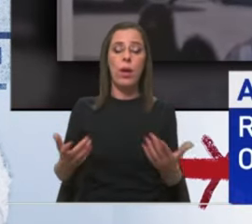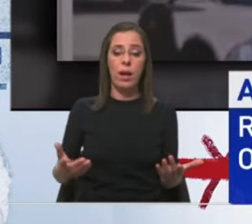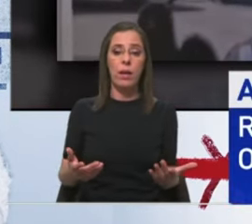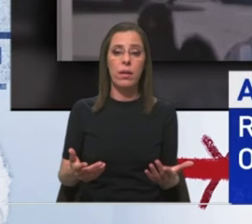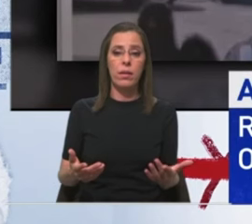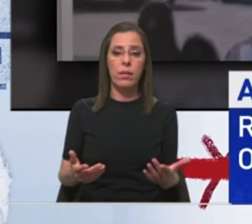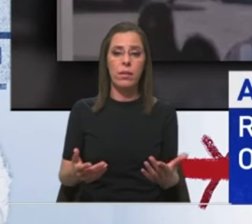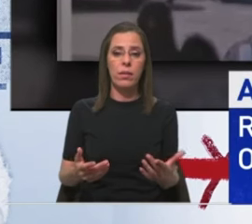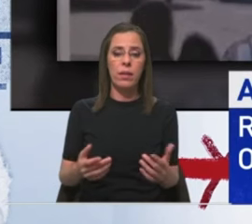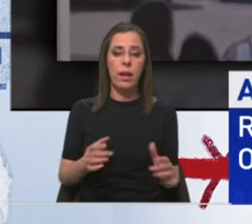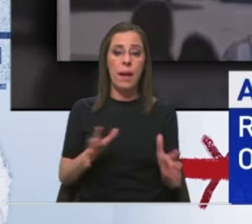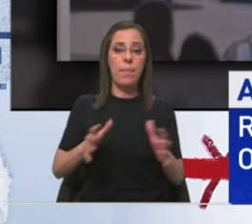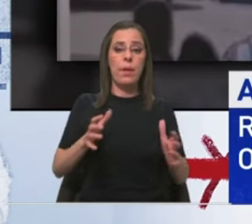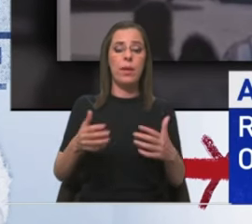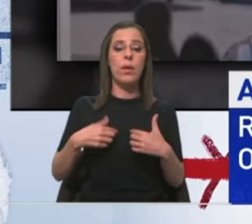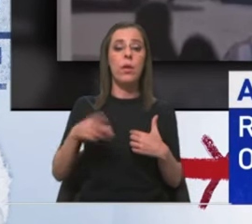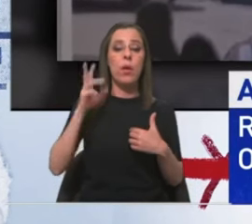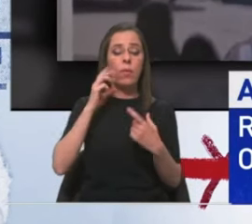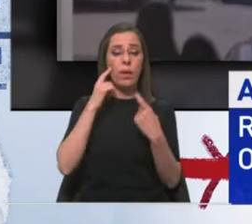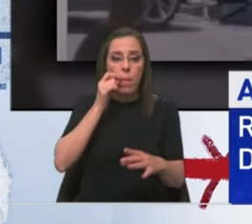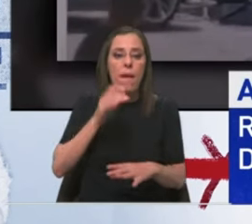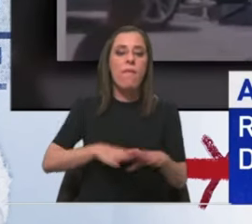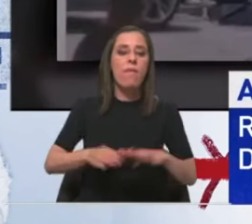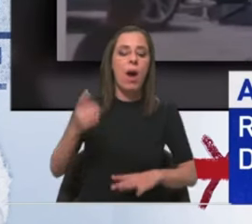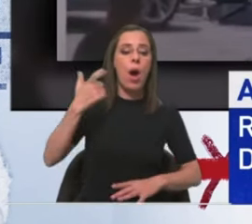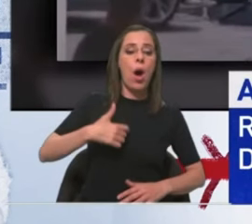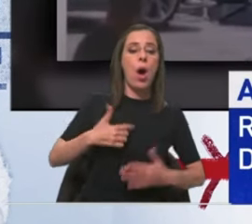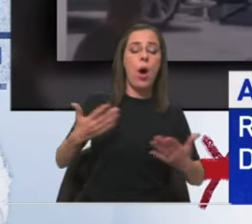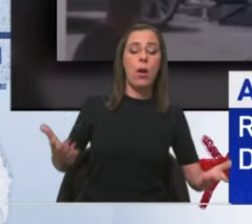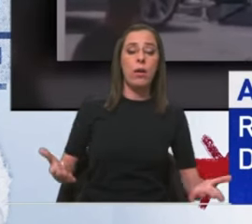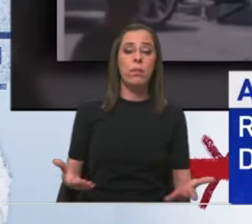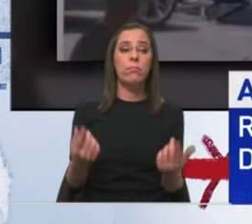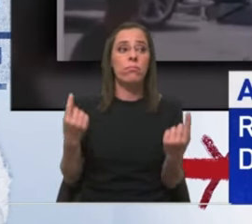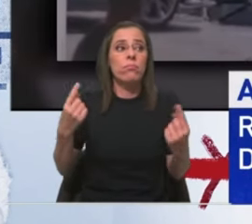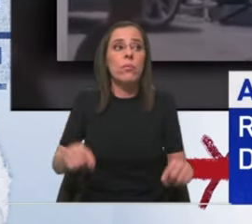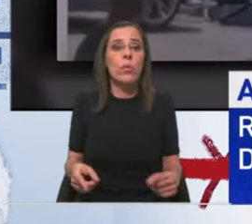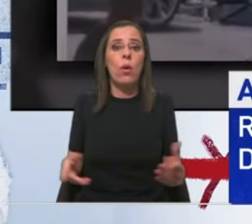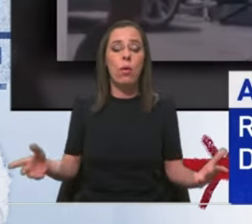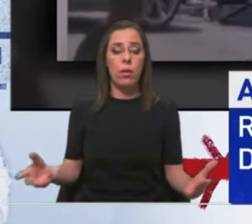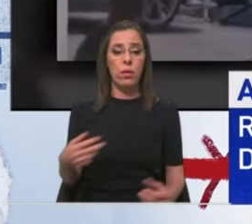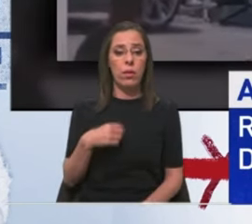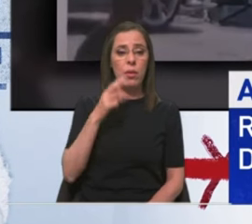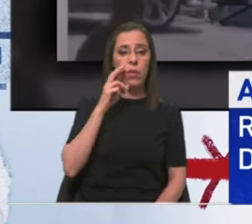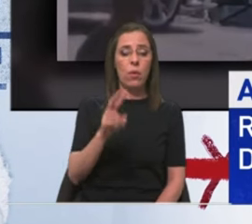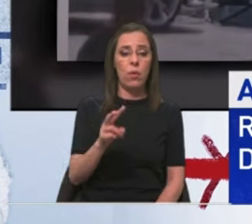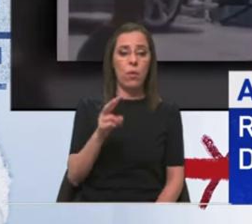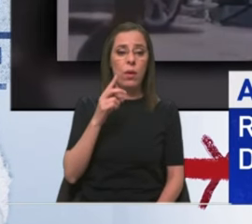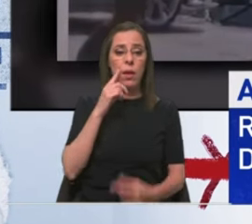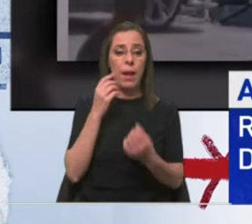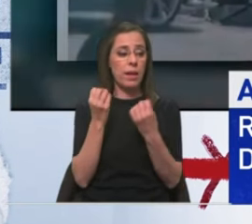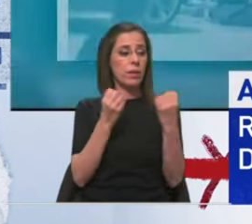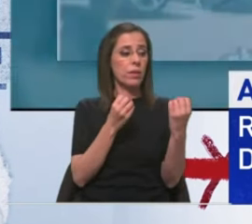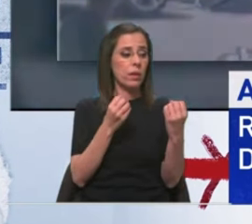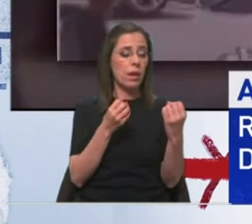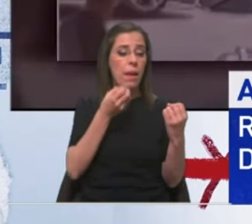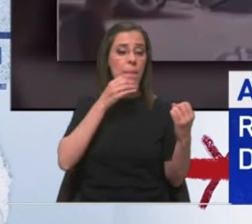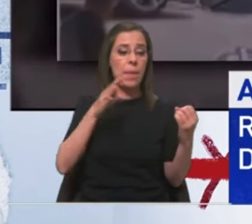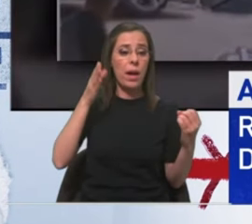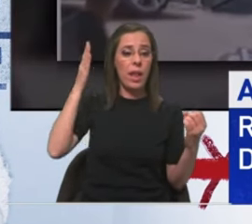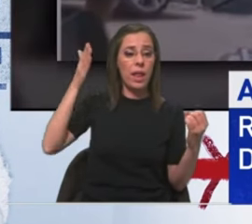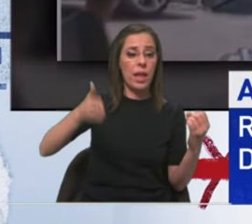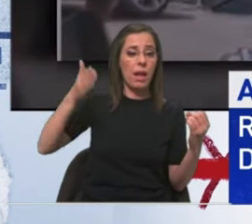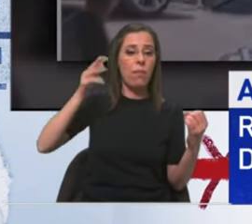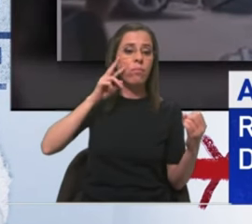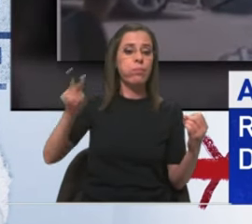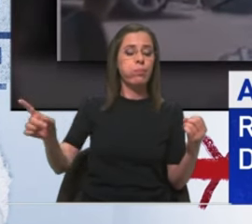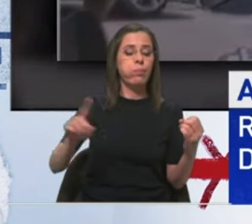era abanões, eu ouvi barulhos do lado direito, mas infelizmente eu olhar para a esquerda, perco o meu ângulo de